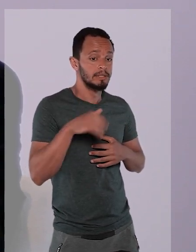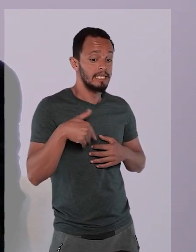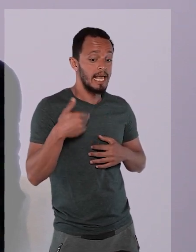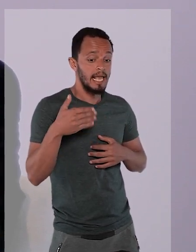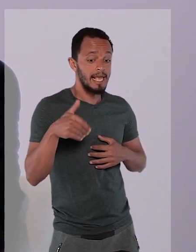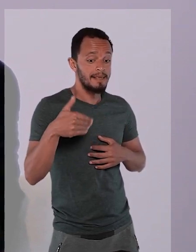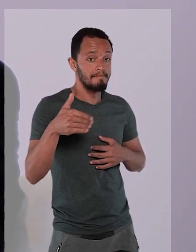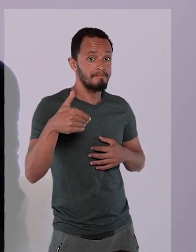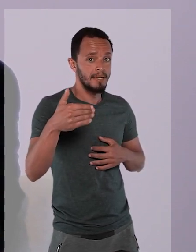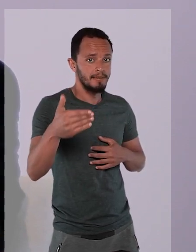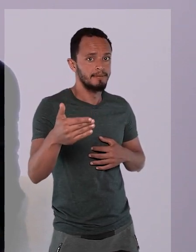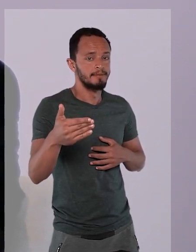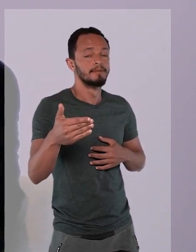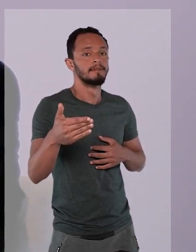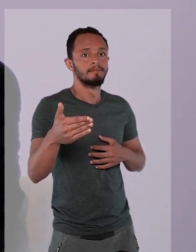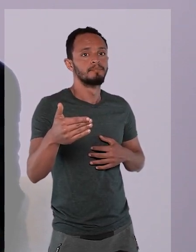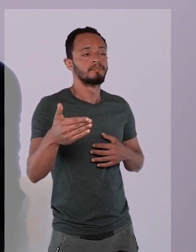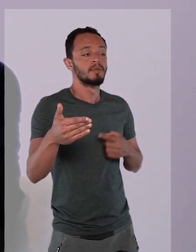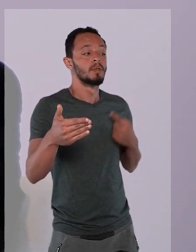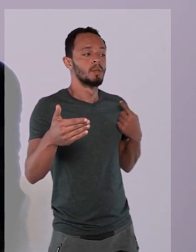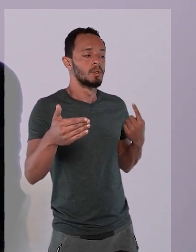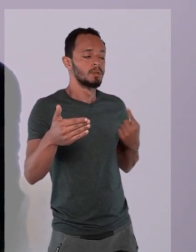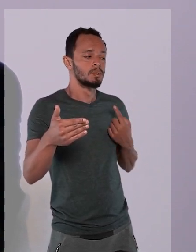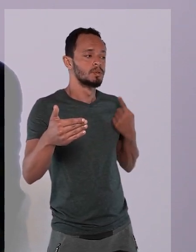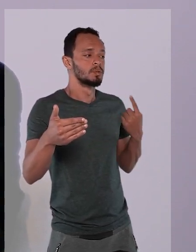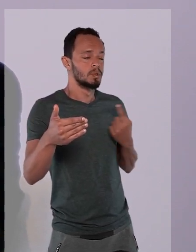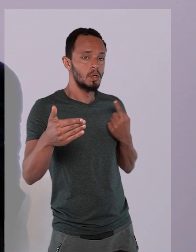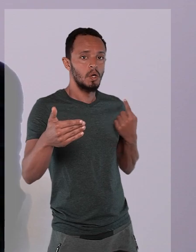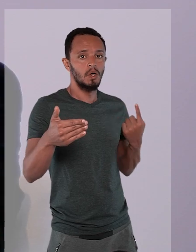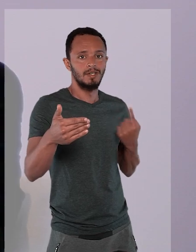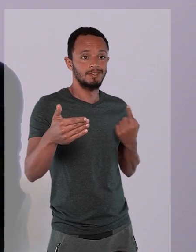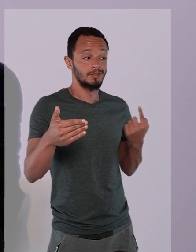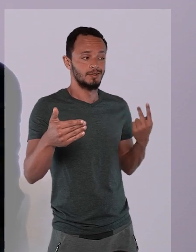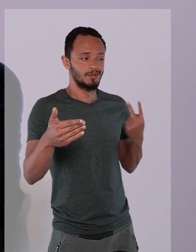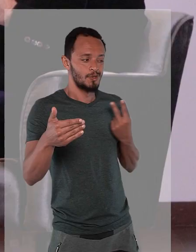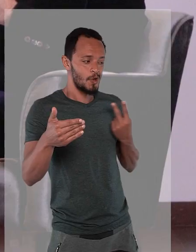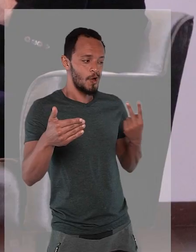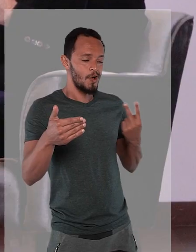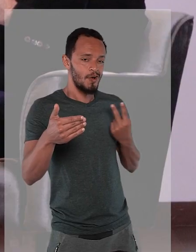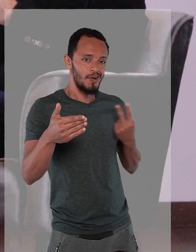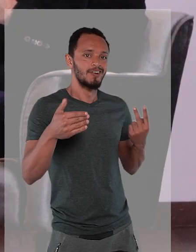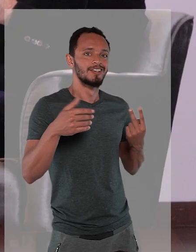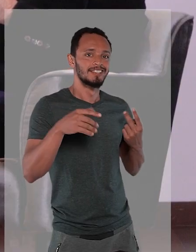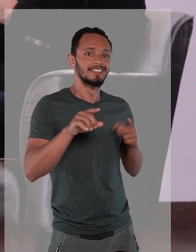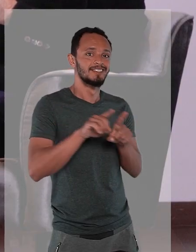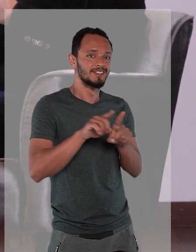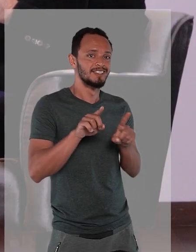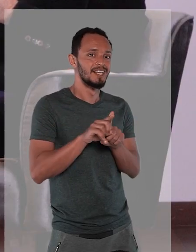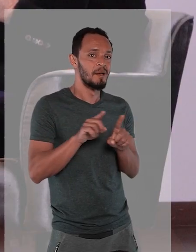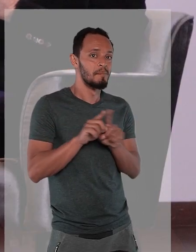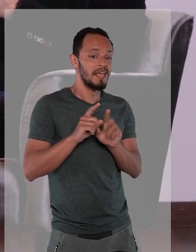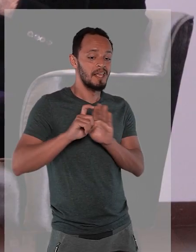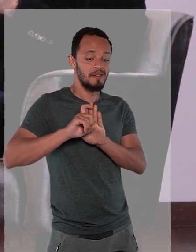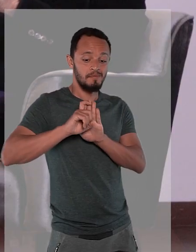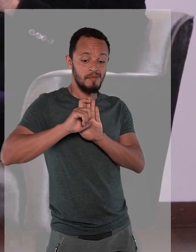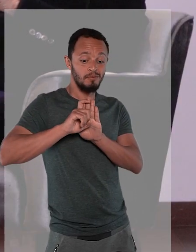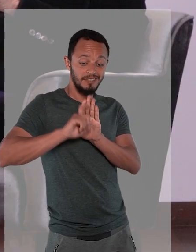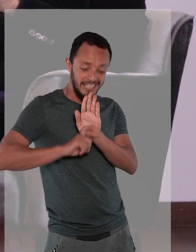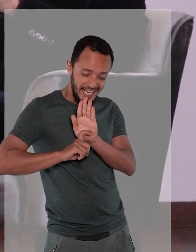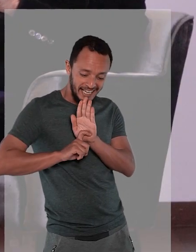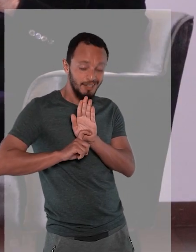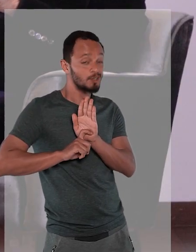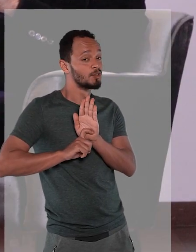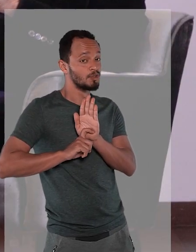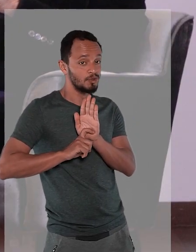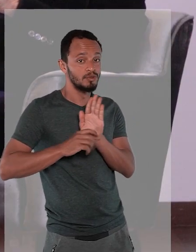né, nós devemos estar lançando uma coletânea também dos meus textos. Cansei, né, de insistir com o Dr. Carlos, agora